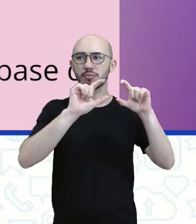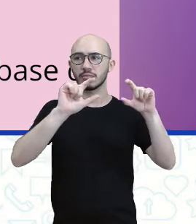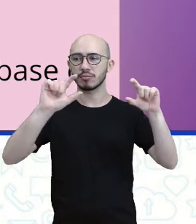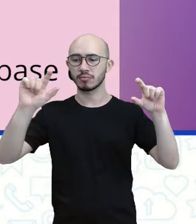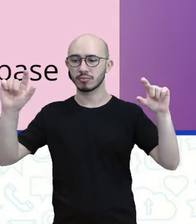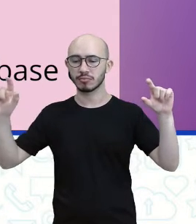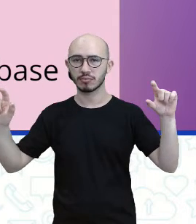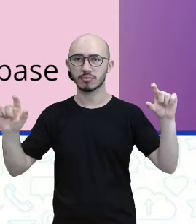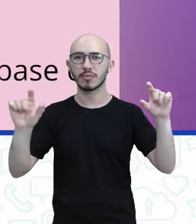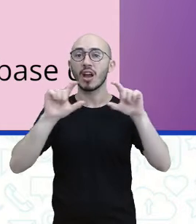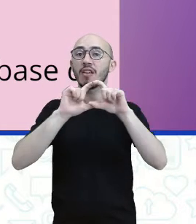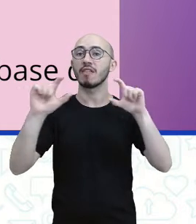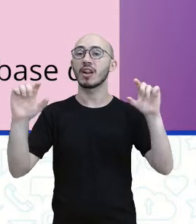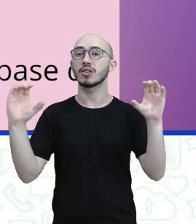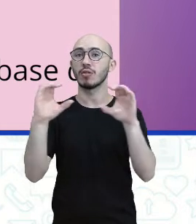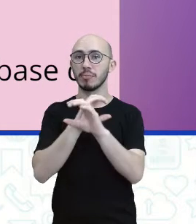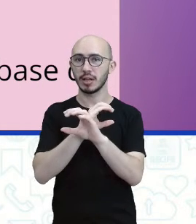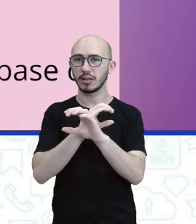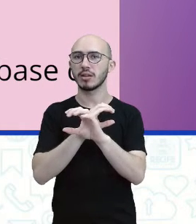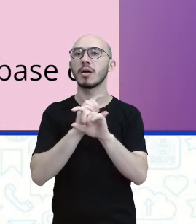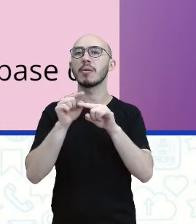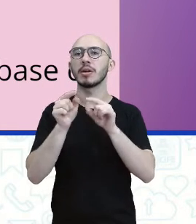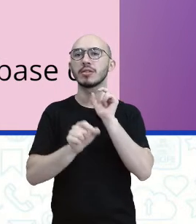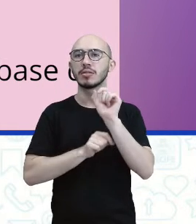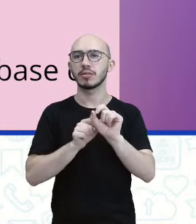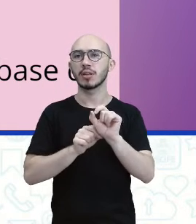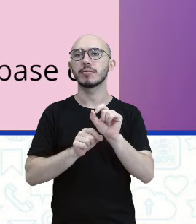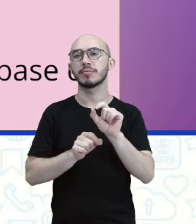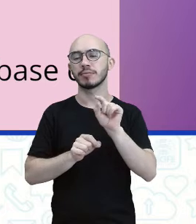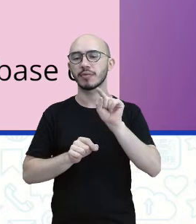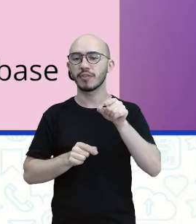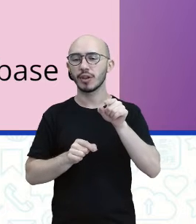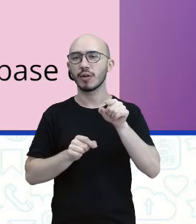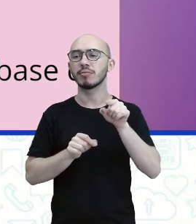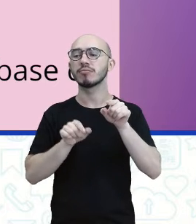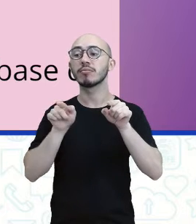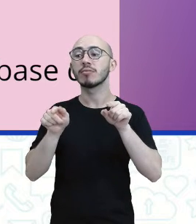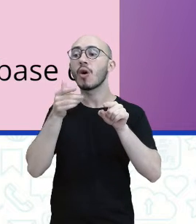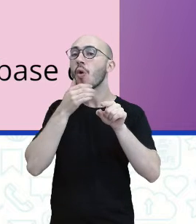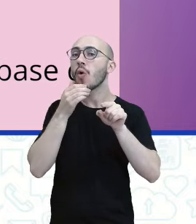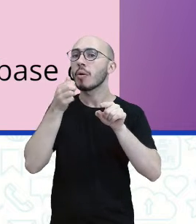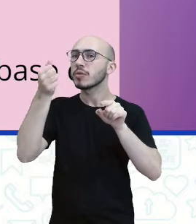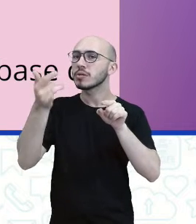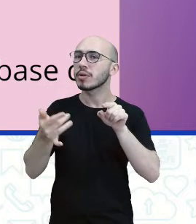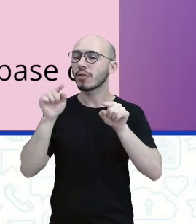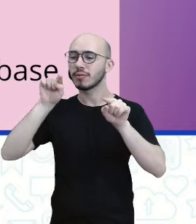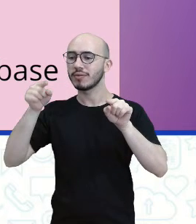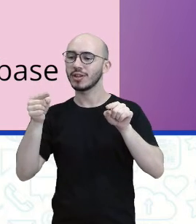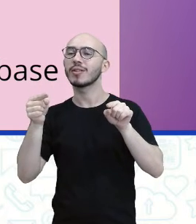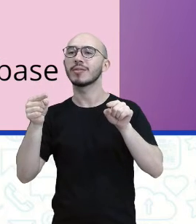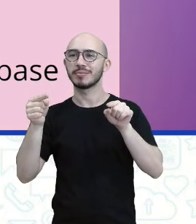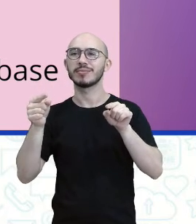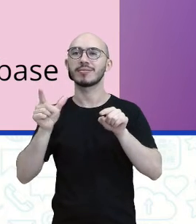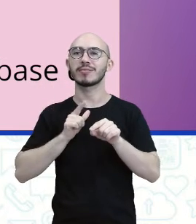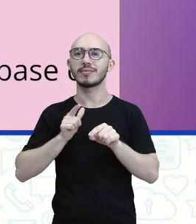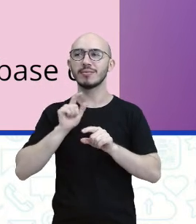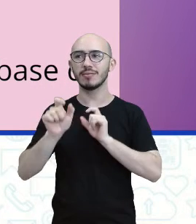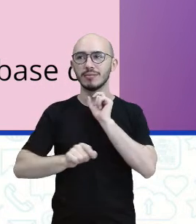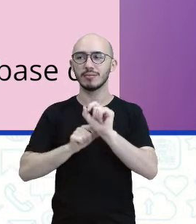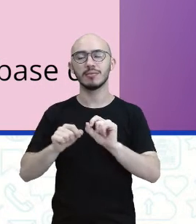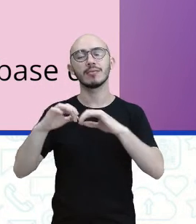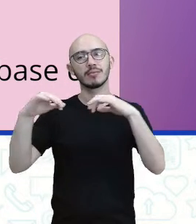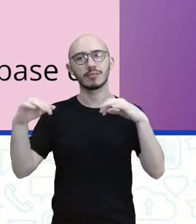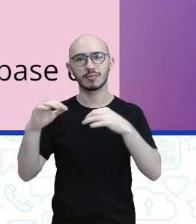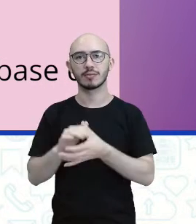hoje, é uma verdadeira decisão. Disse o treinador, está intercalada. A saída, pontuou